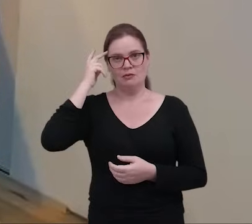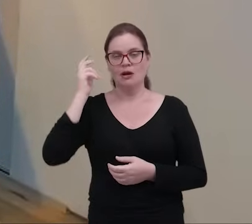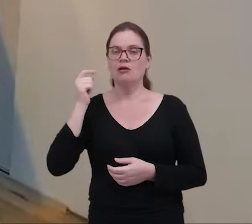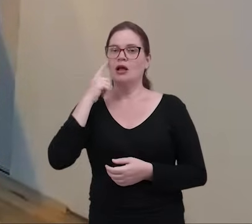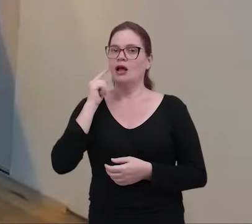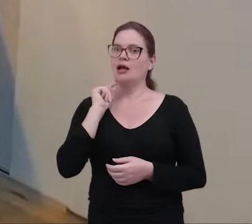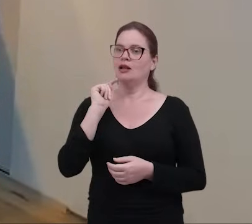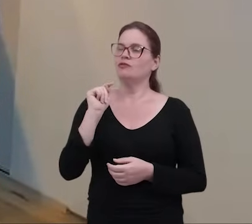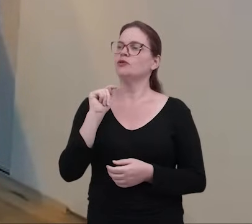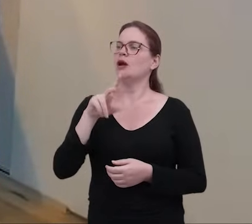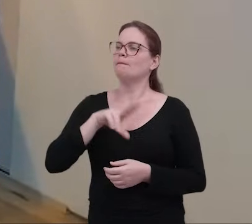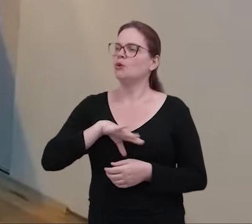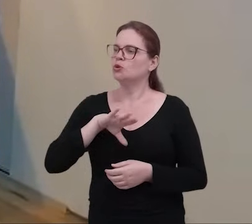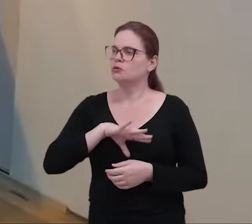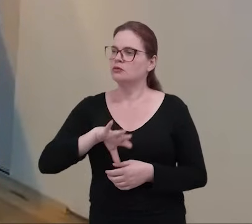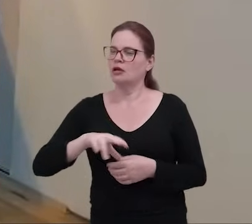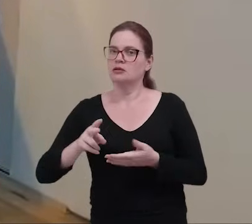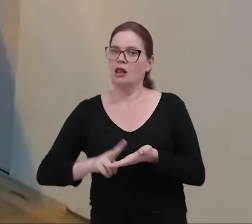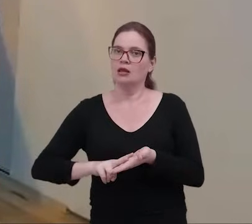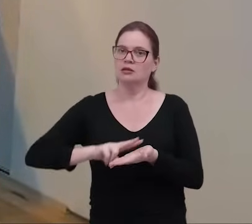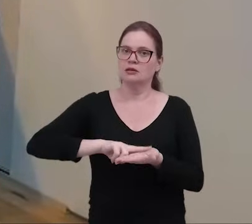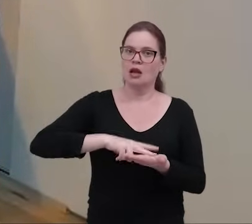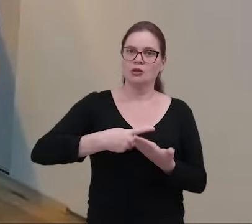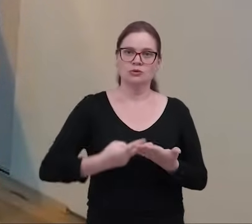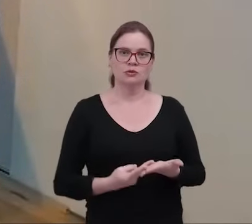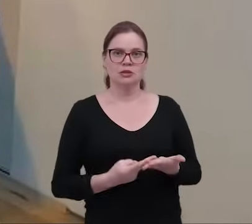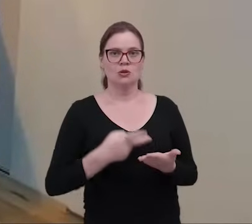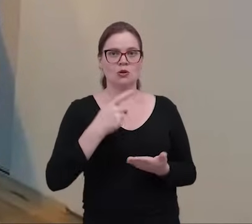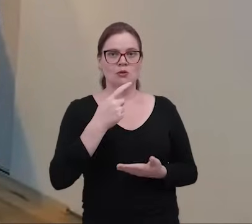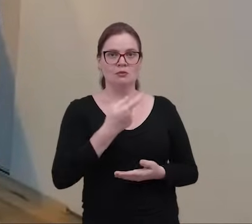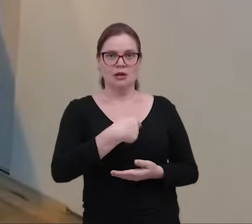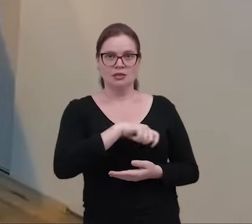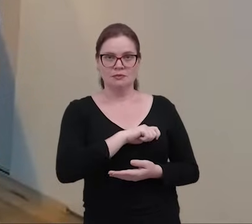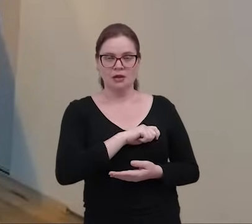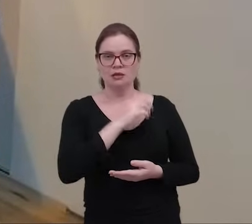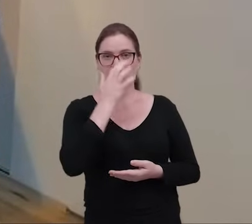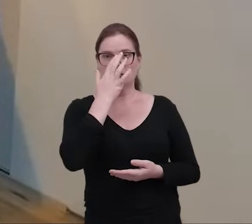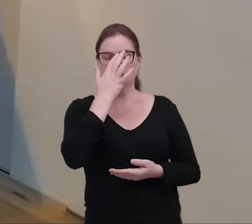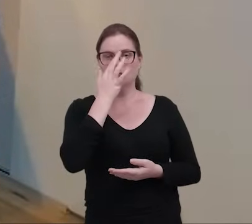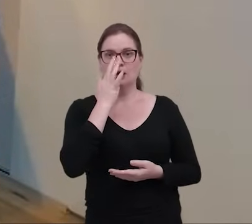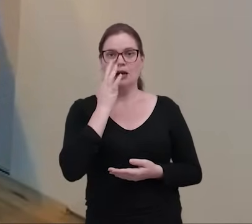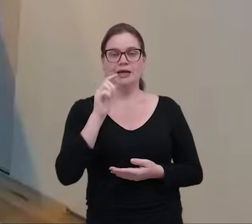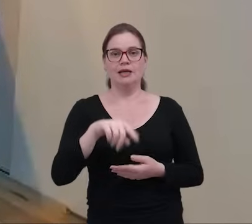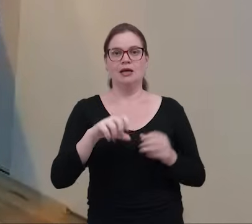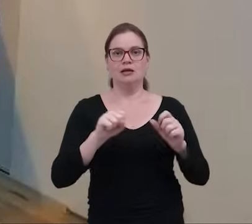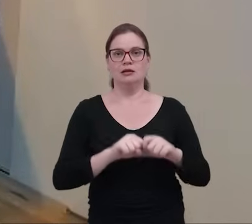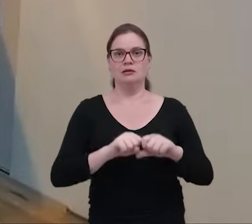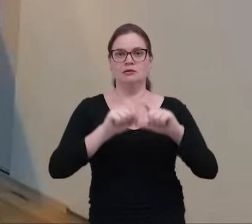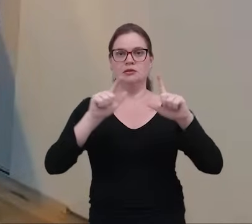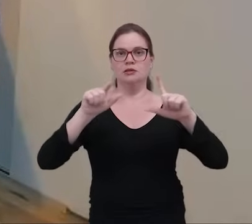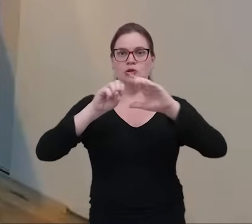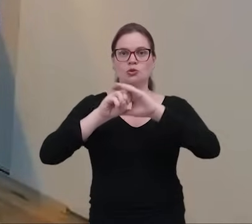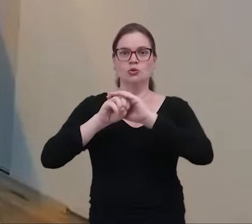louvores em português, traduziu para o espanhol, ela alugou lá um monitor, né?